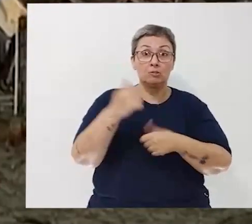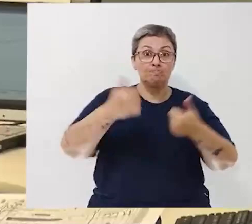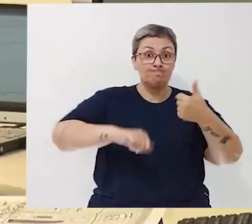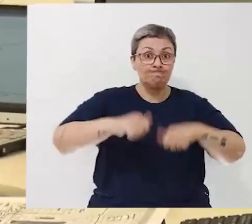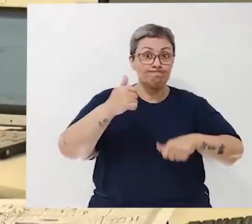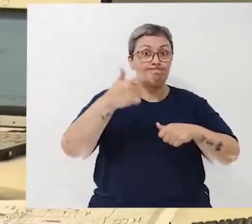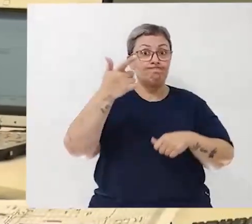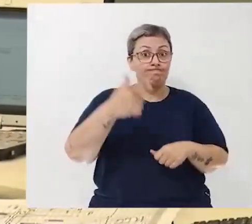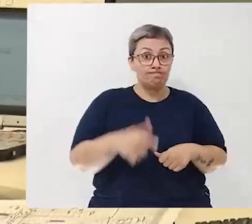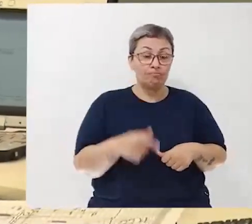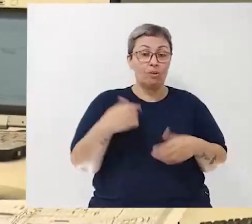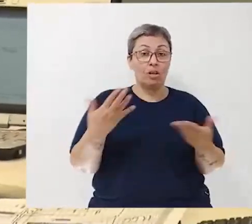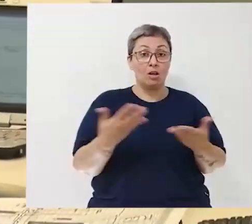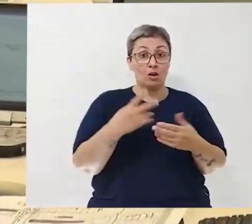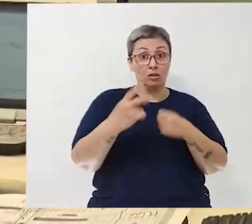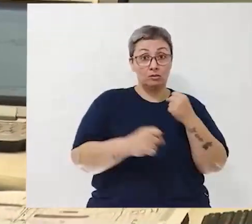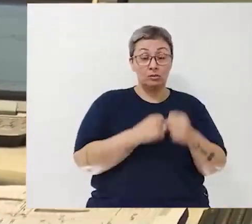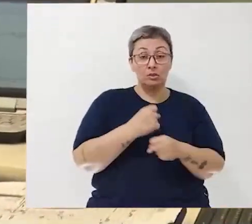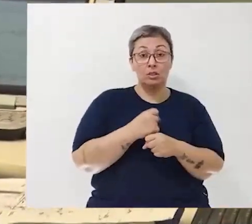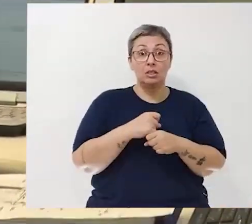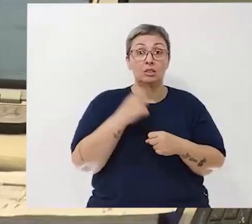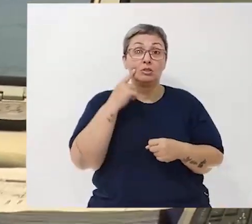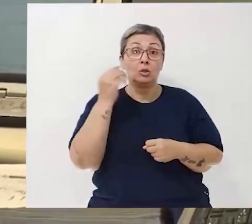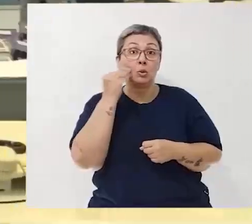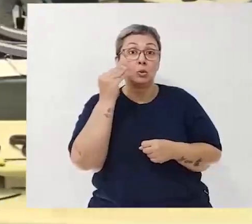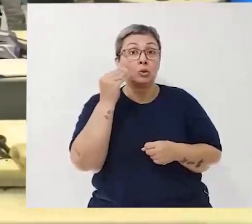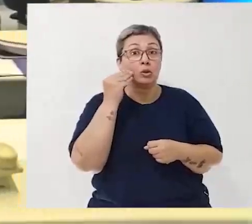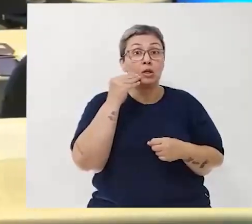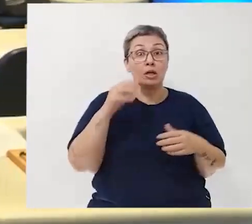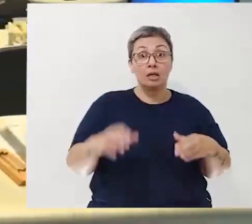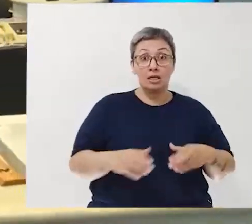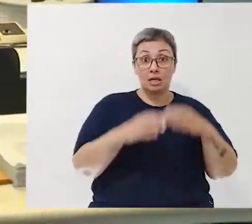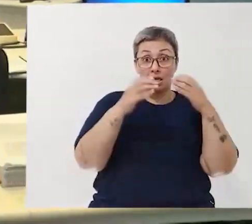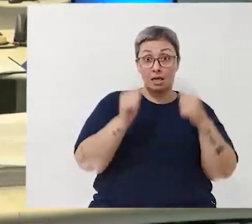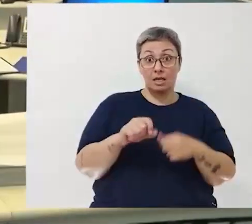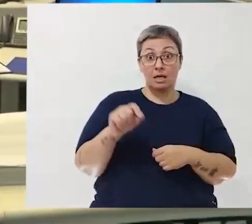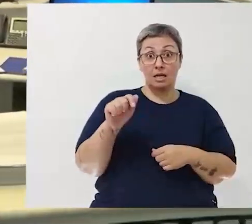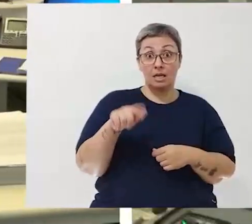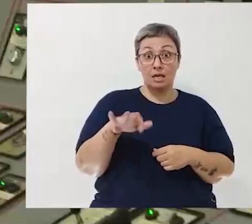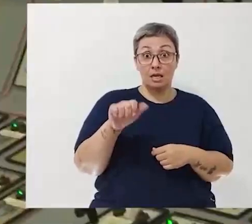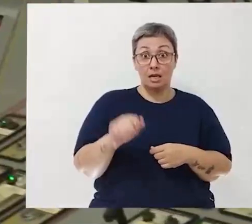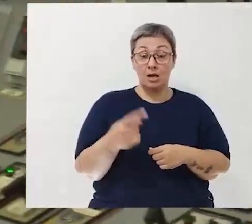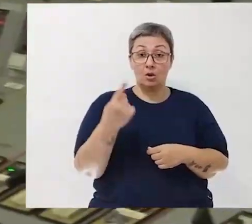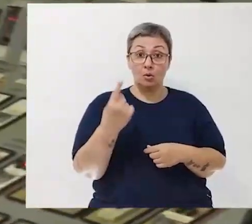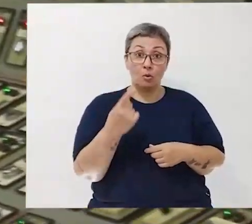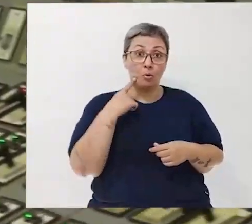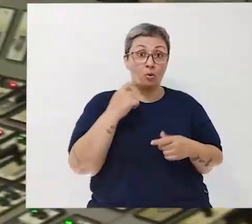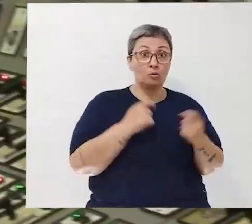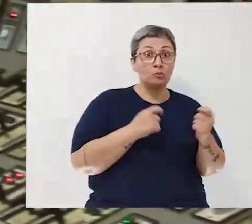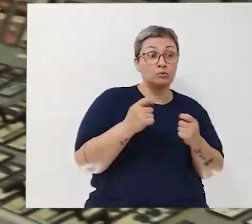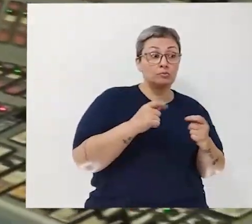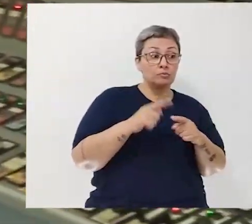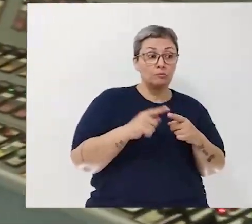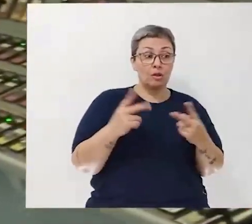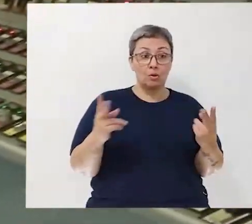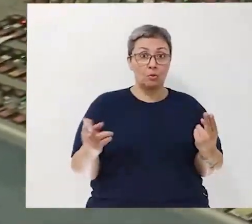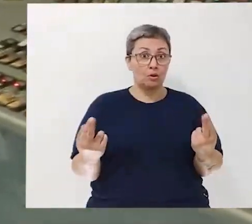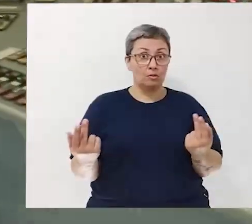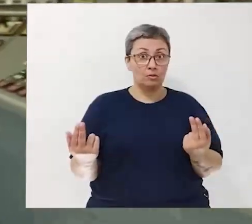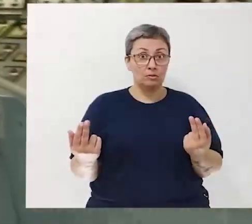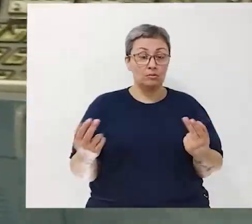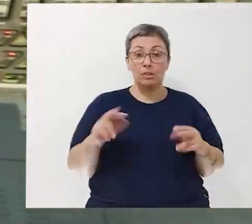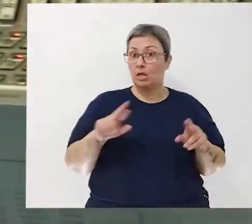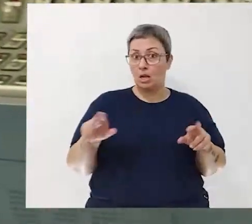reavaliada. Este ano entra em operação o simulador de Angra 1. Você vê alguma diferença entre esses aparelhos e os da sala de controle que mostramos agora há